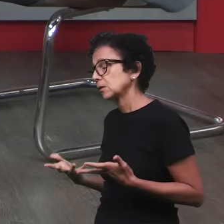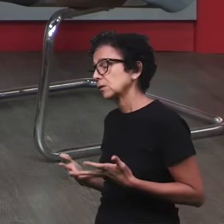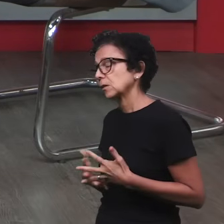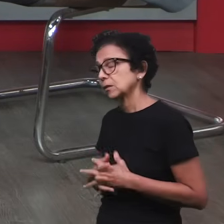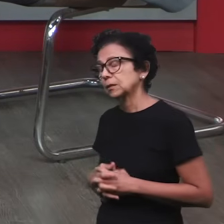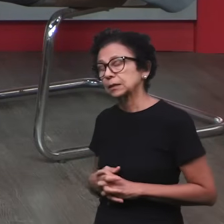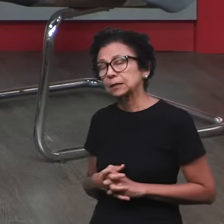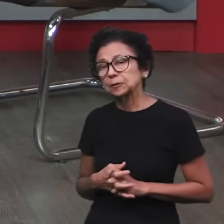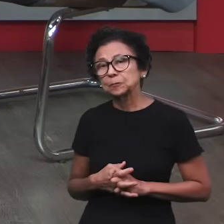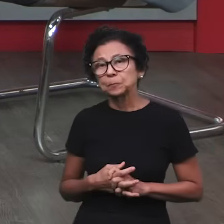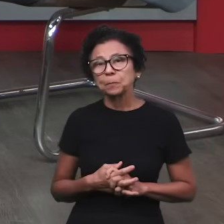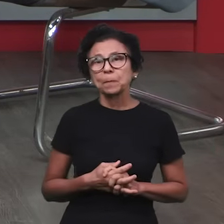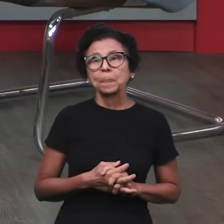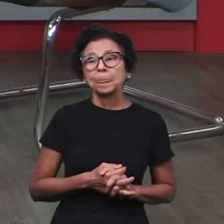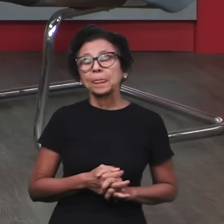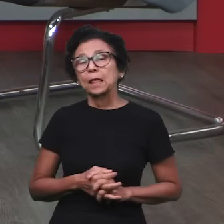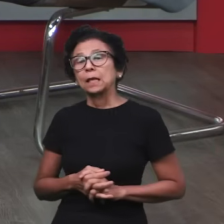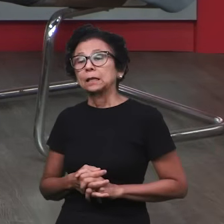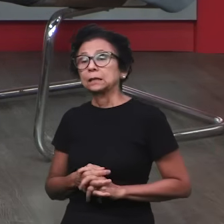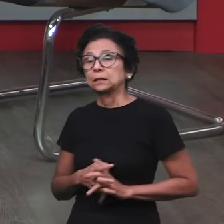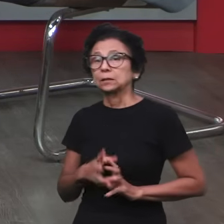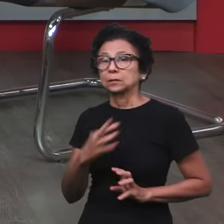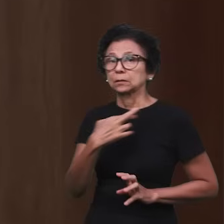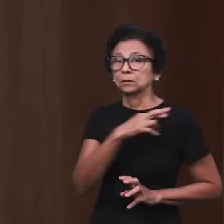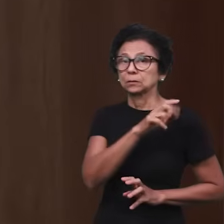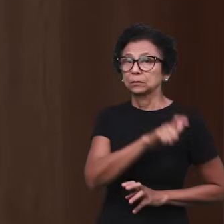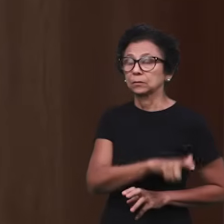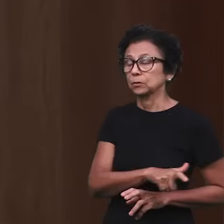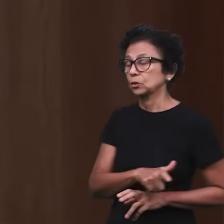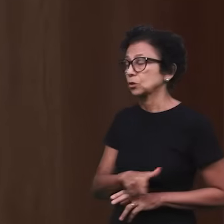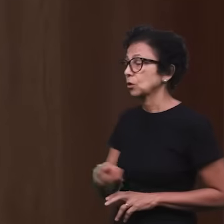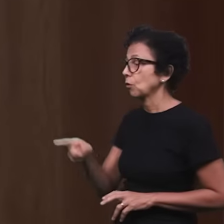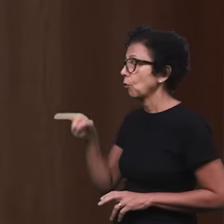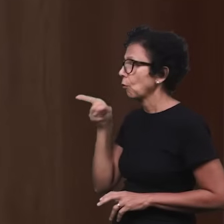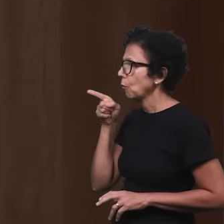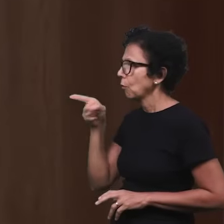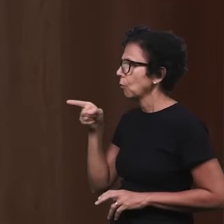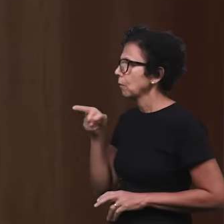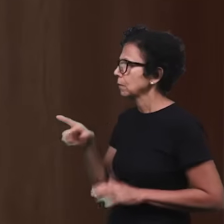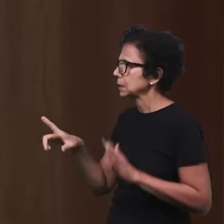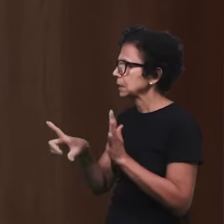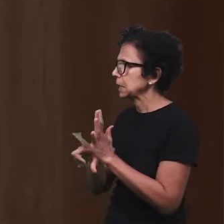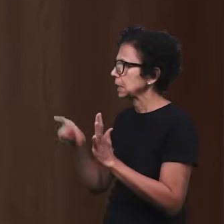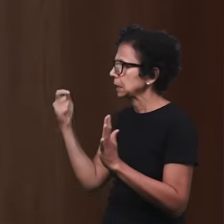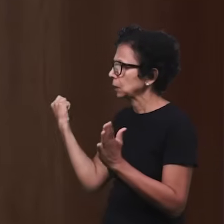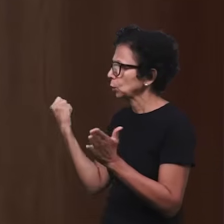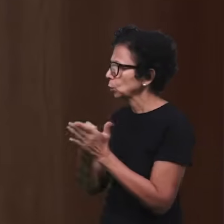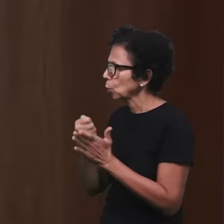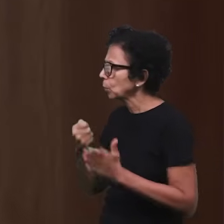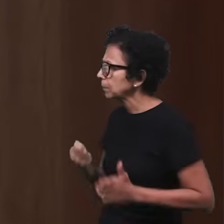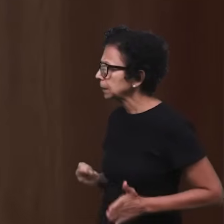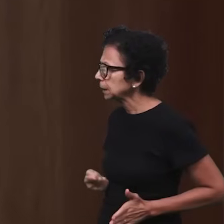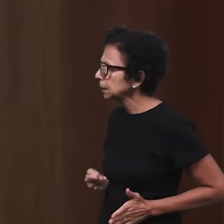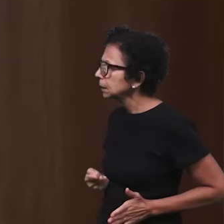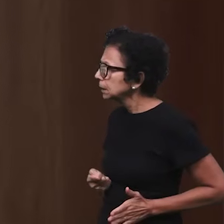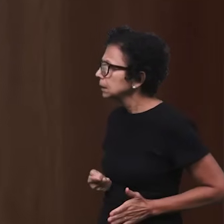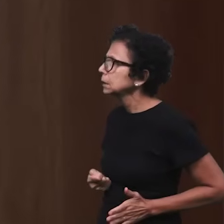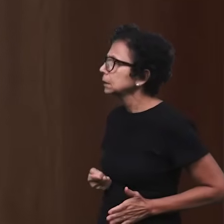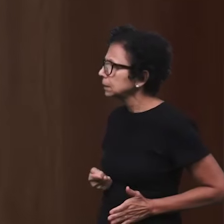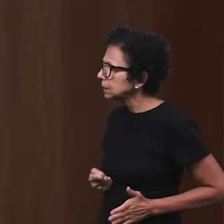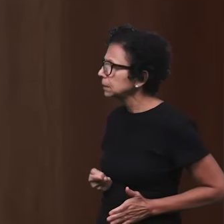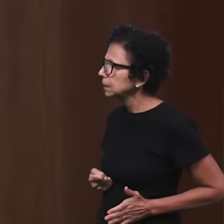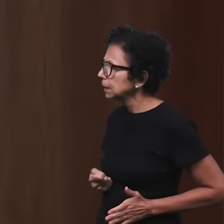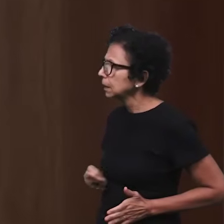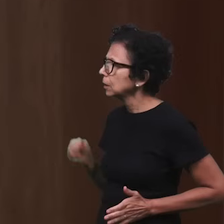disse que você veio para cumprir a lei. Então, para cumprir a lei, ela tem que ser apedrejada. Mas você disse que veio salvar o que